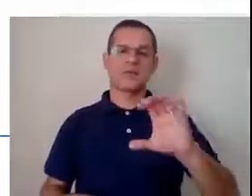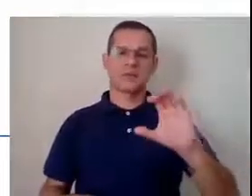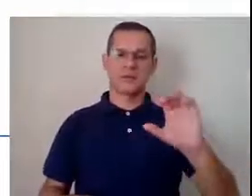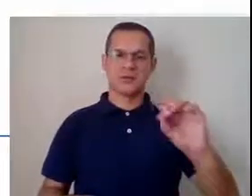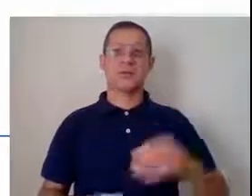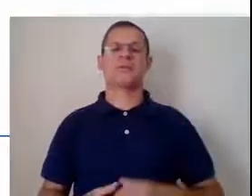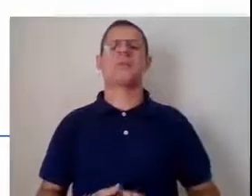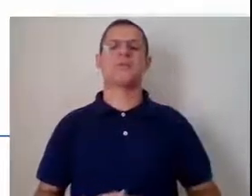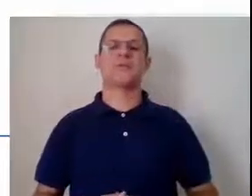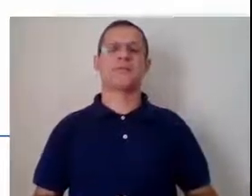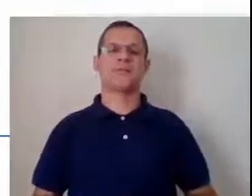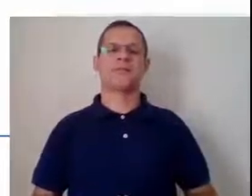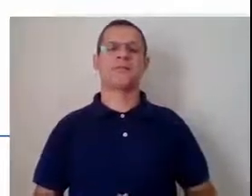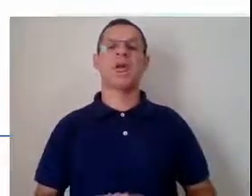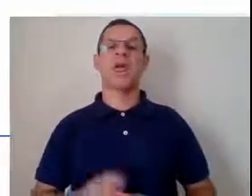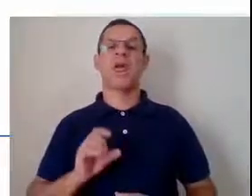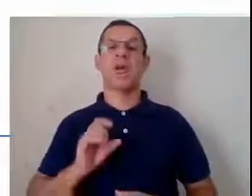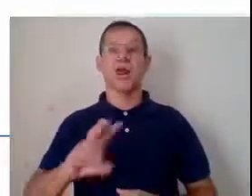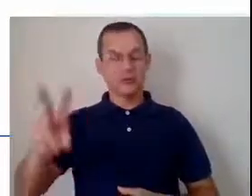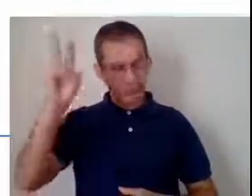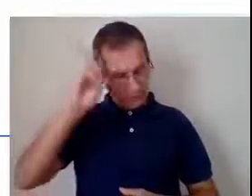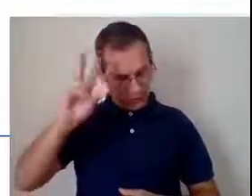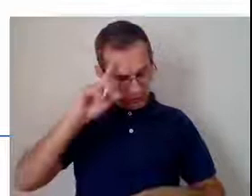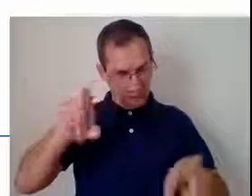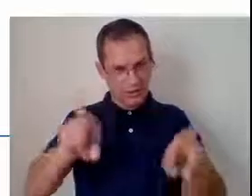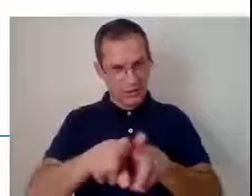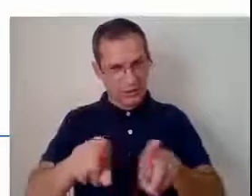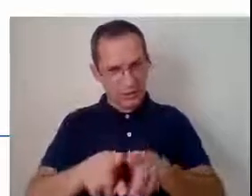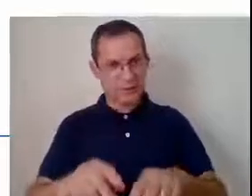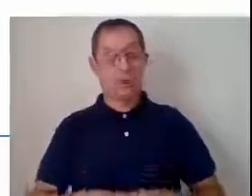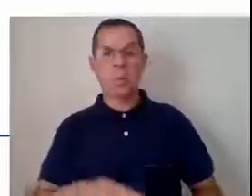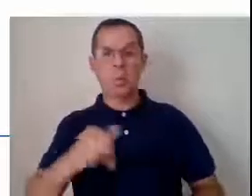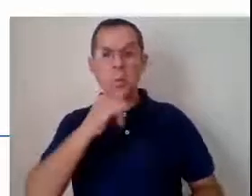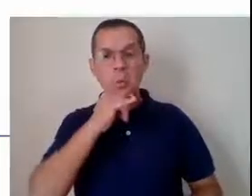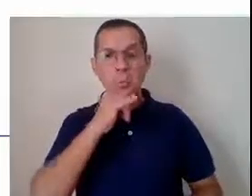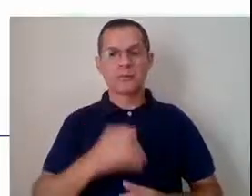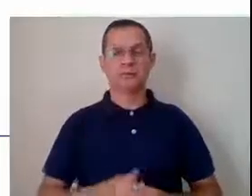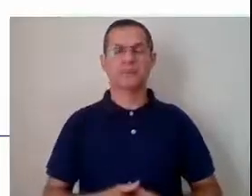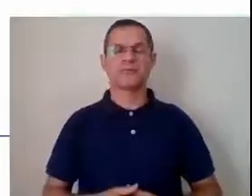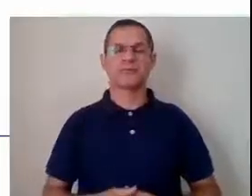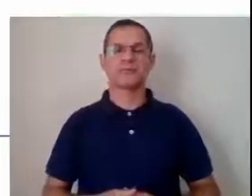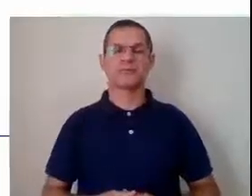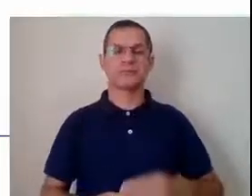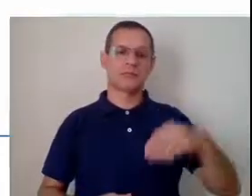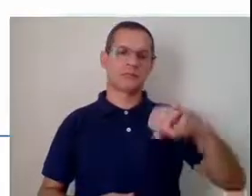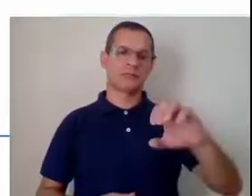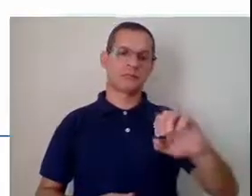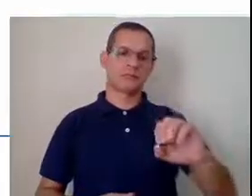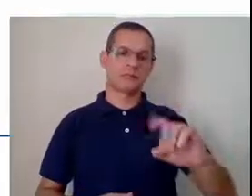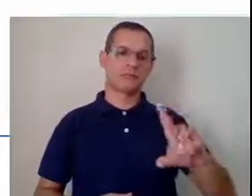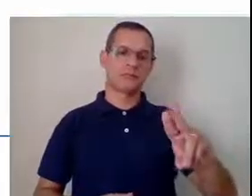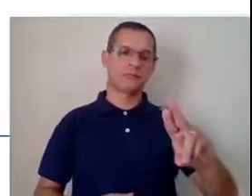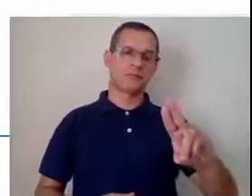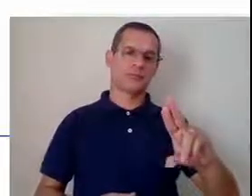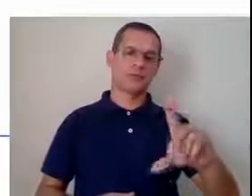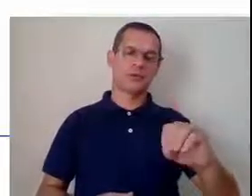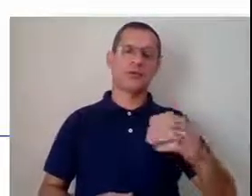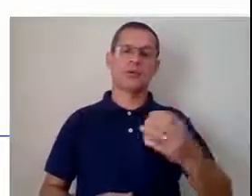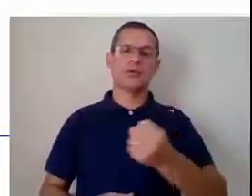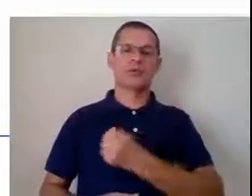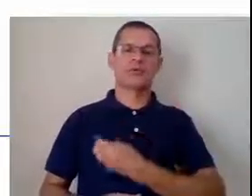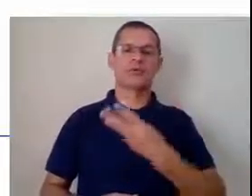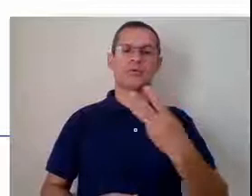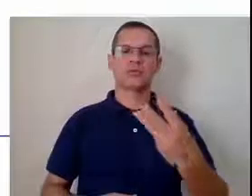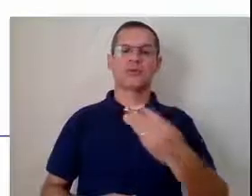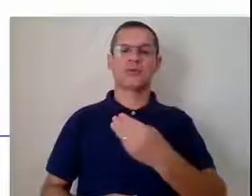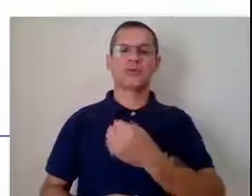0. Tá? Só relembrando também, por exemplo, módulo do número 3. Então, o número 3 é